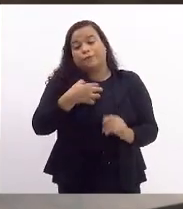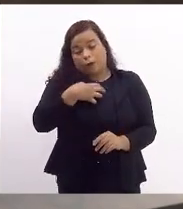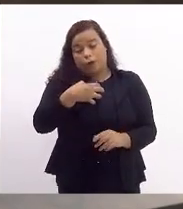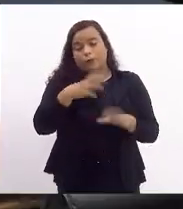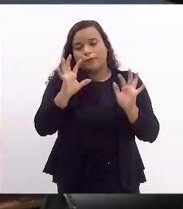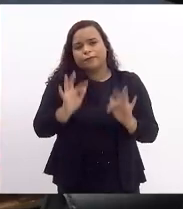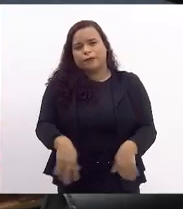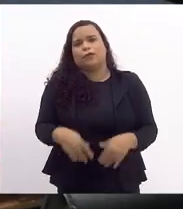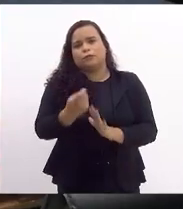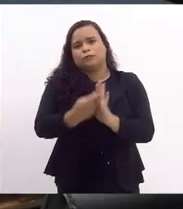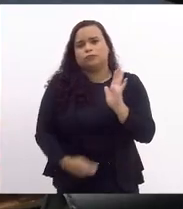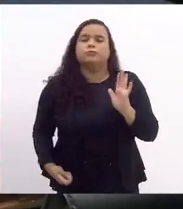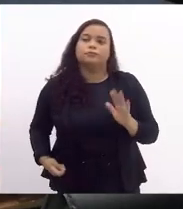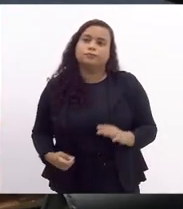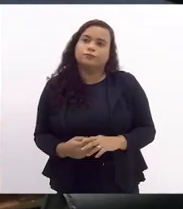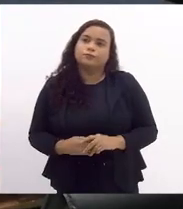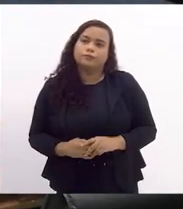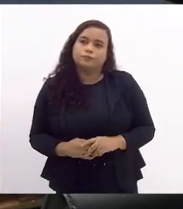final de redação